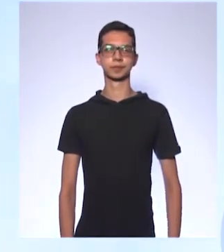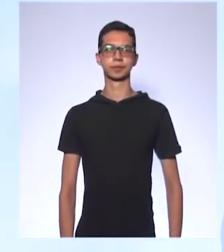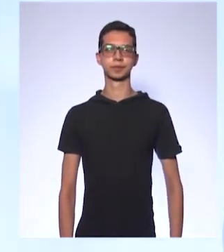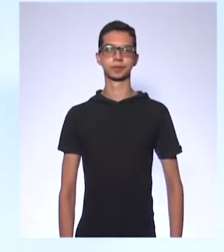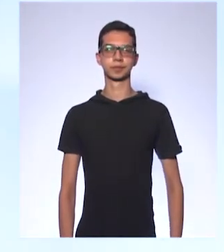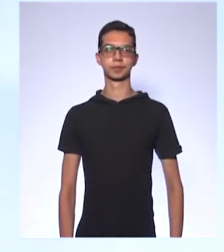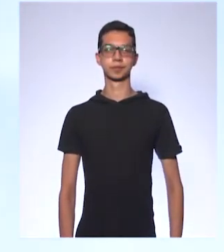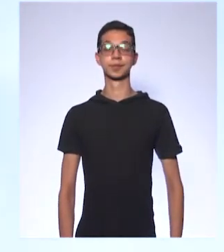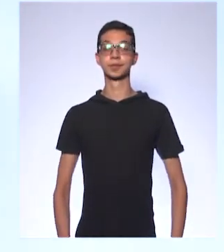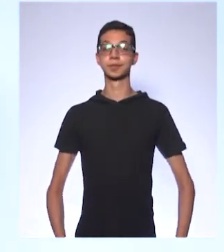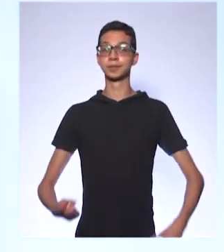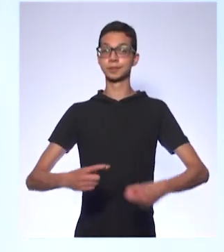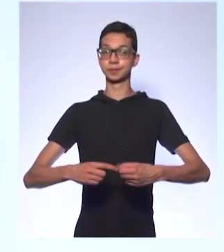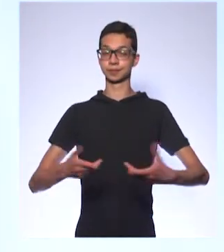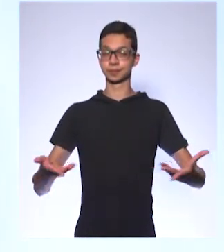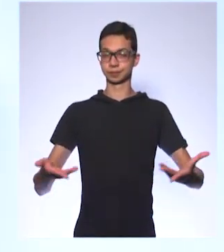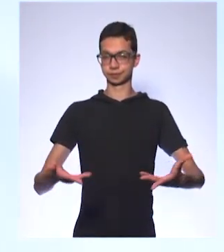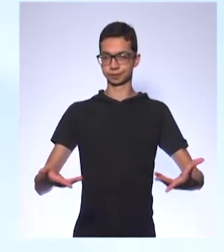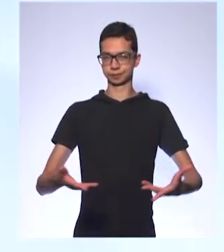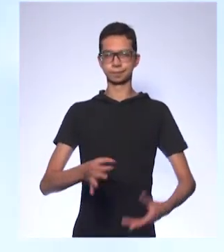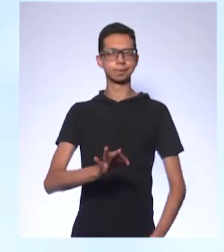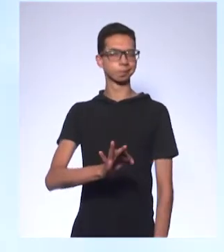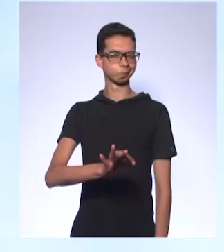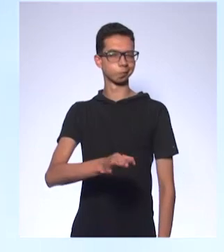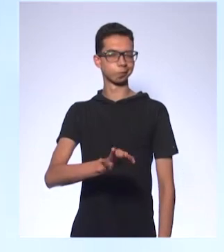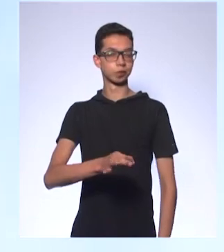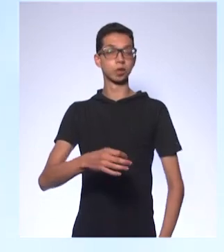a gente volta aqui, né? Houve alguma